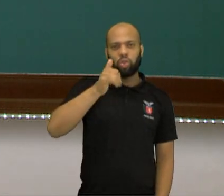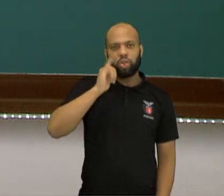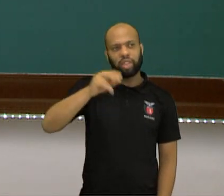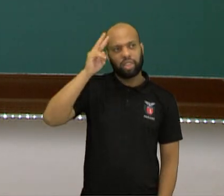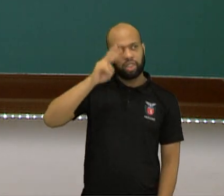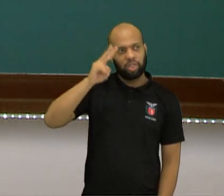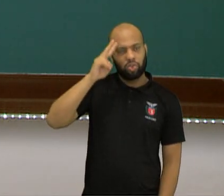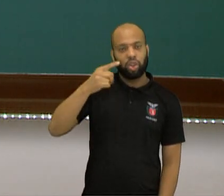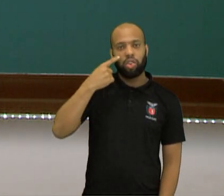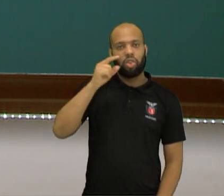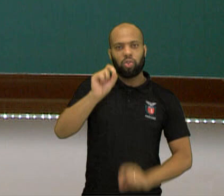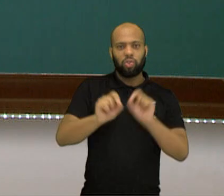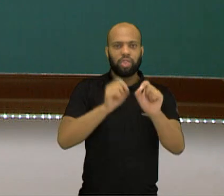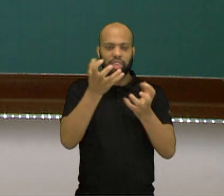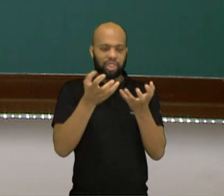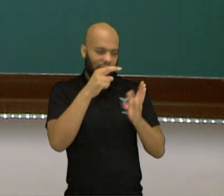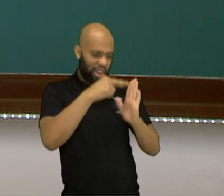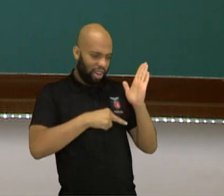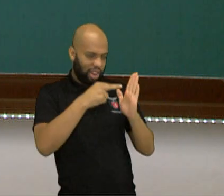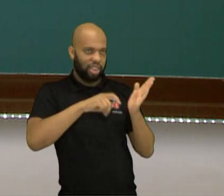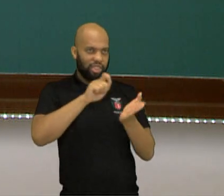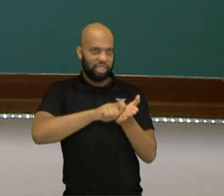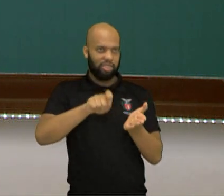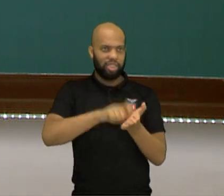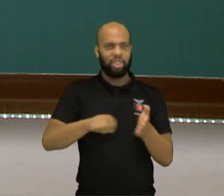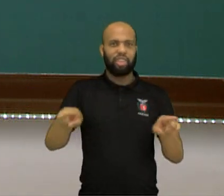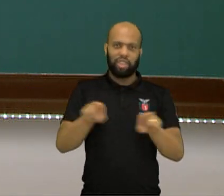veja o que você gostaria de ler, de escrever.